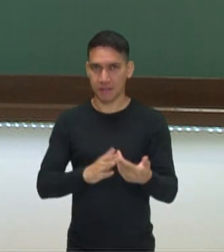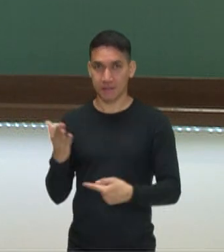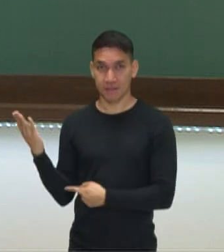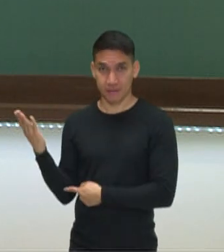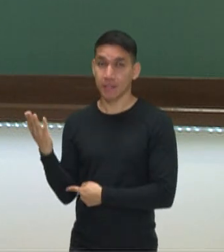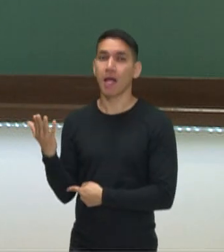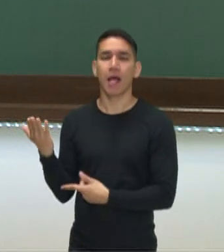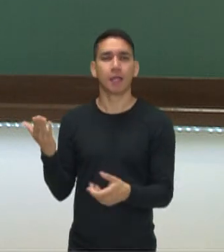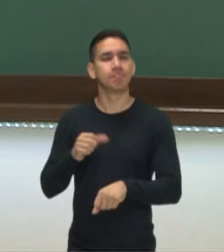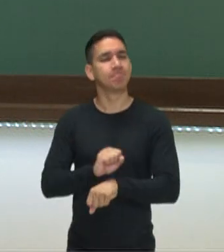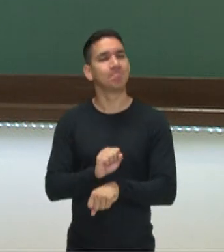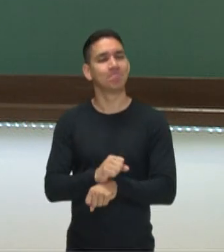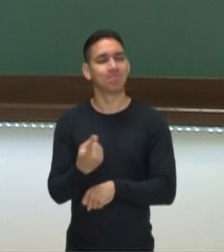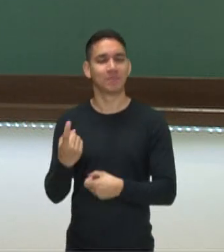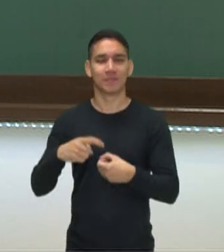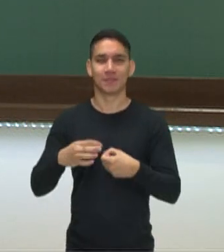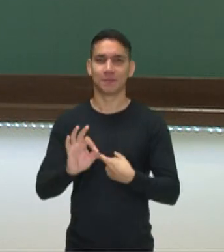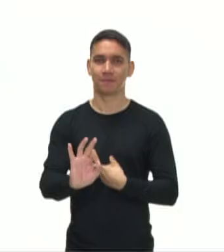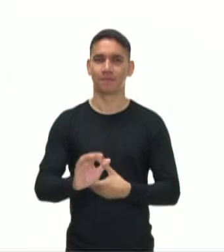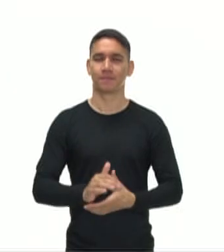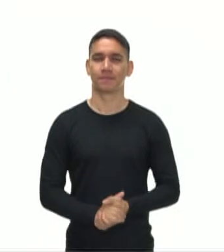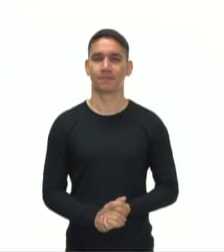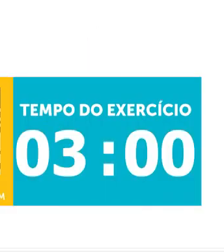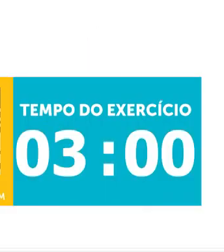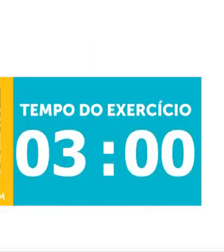e aguardar a nossa correção daqui a pouquinho.